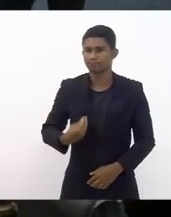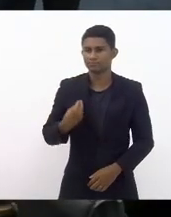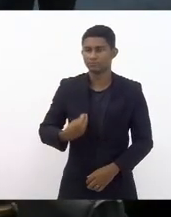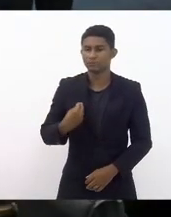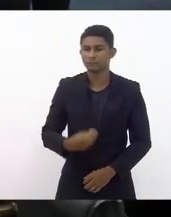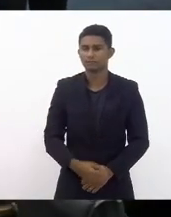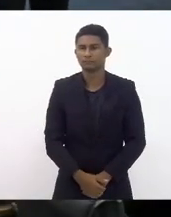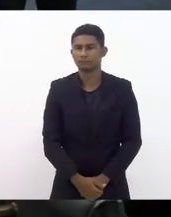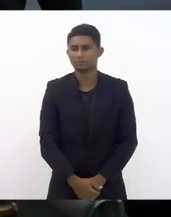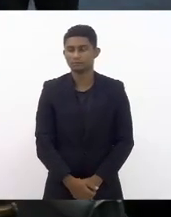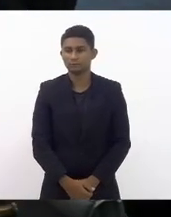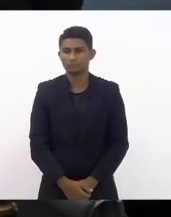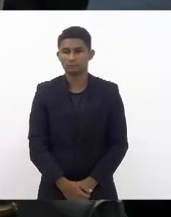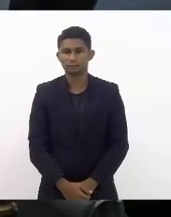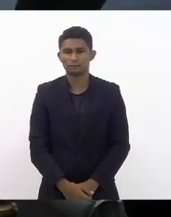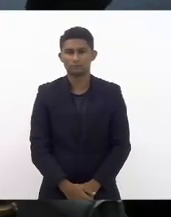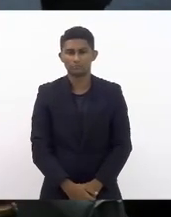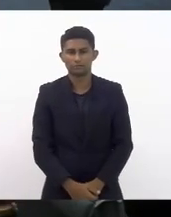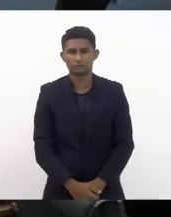Hein?